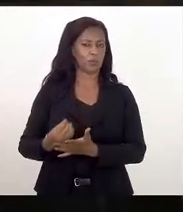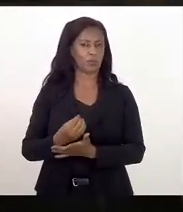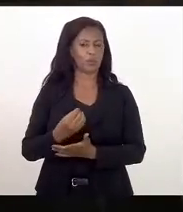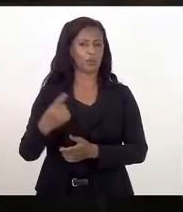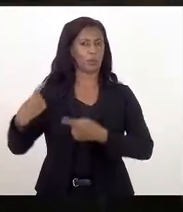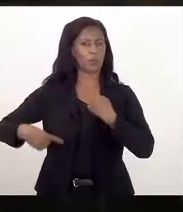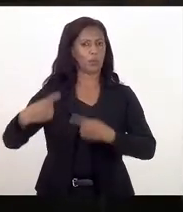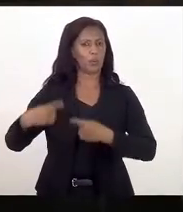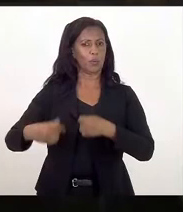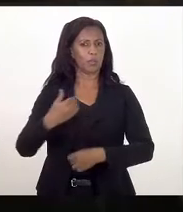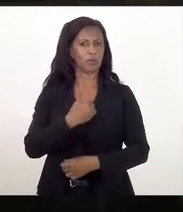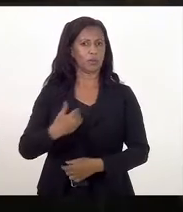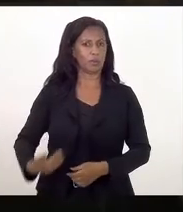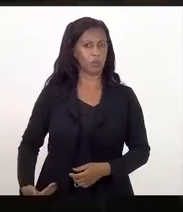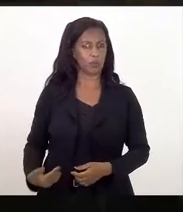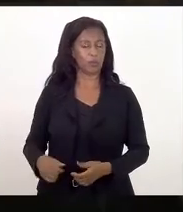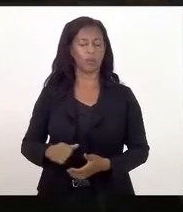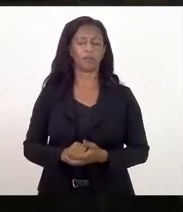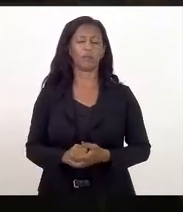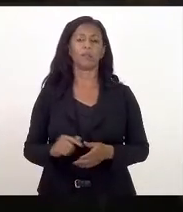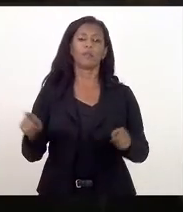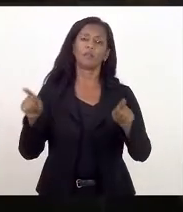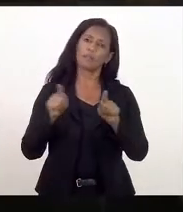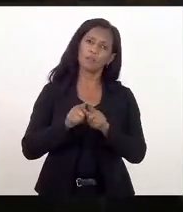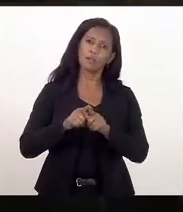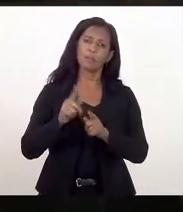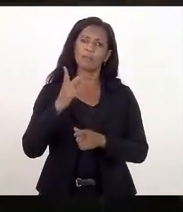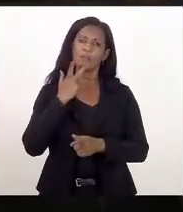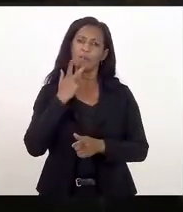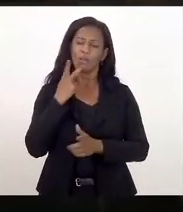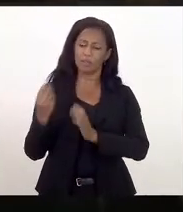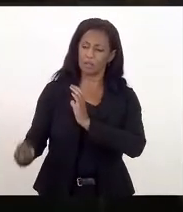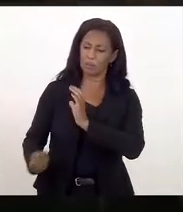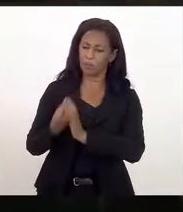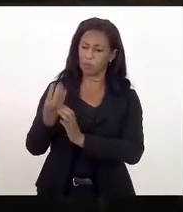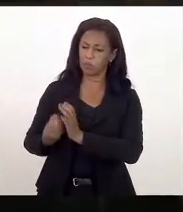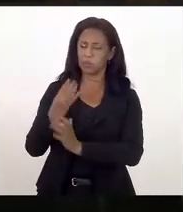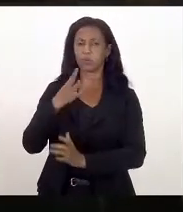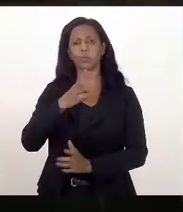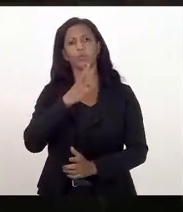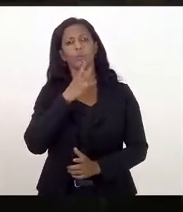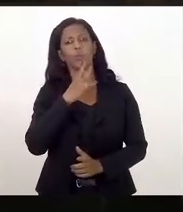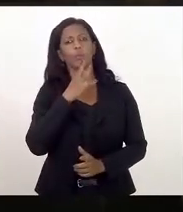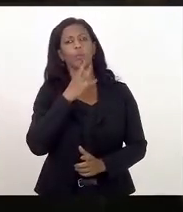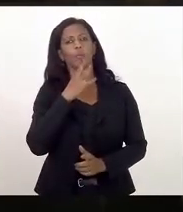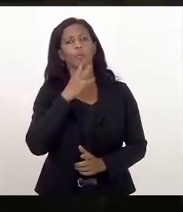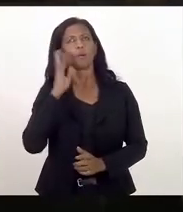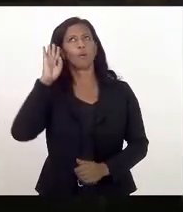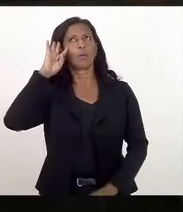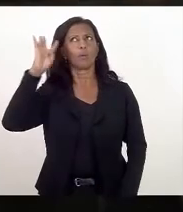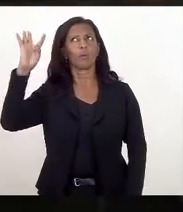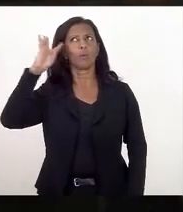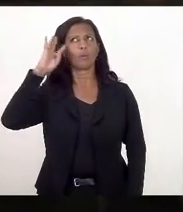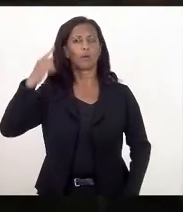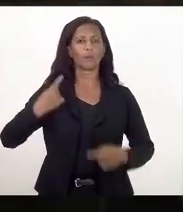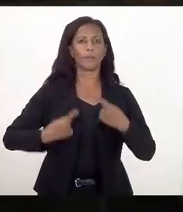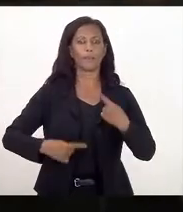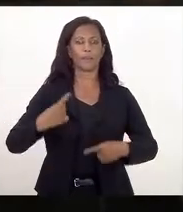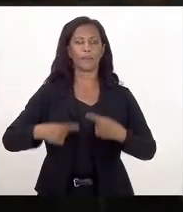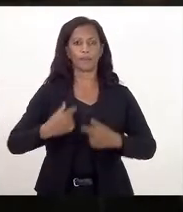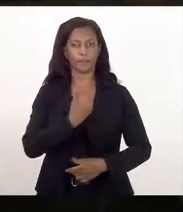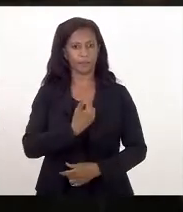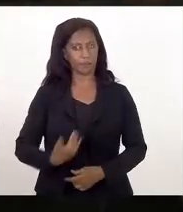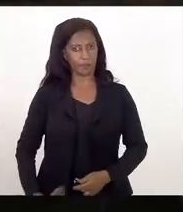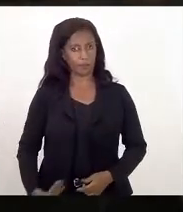destacar, como um segundo ponto, justamente essa produção de conhecimento, essa produção de reflexão sobre a política pública.